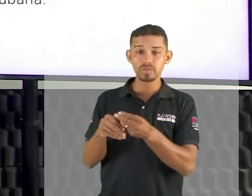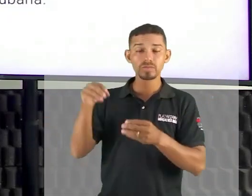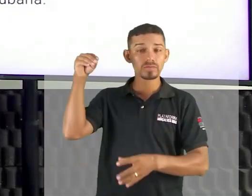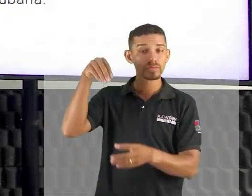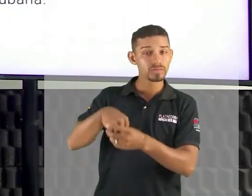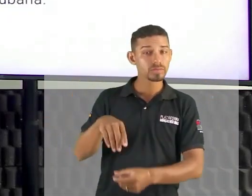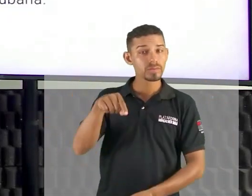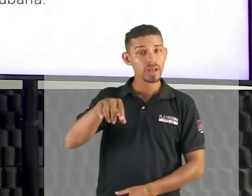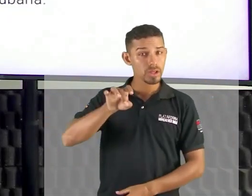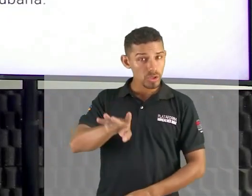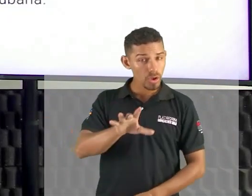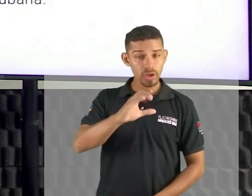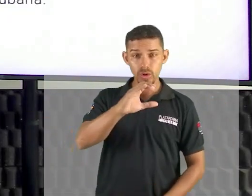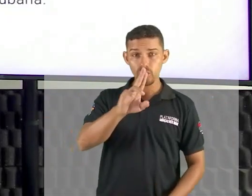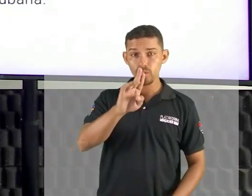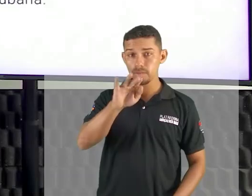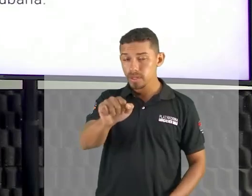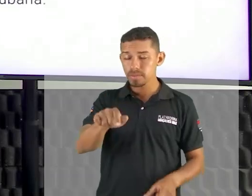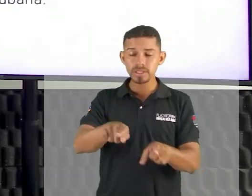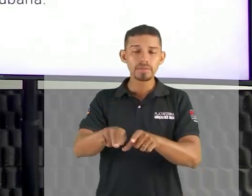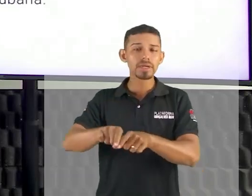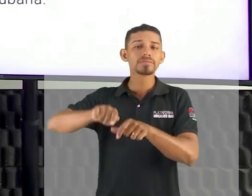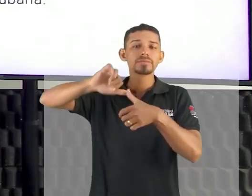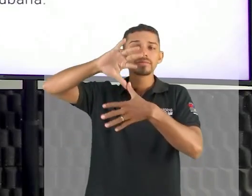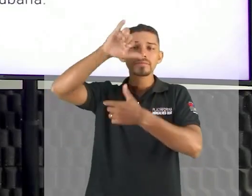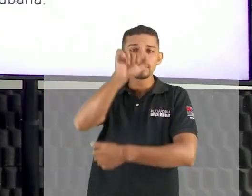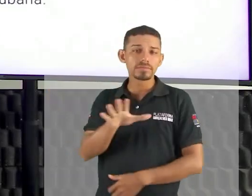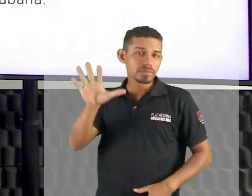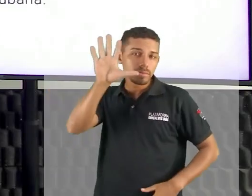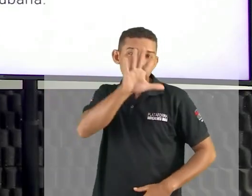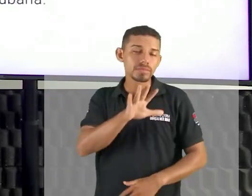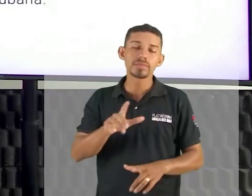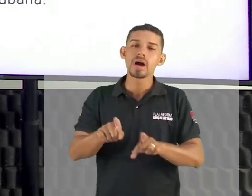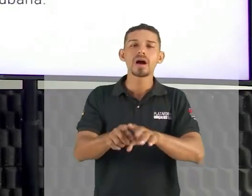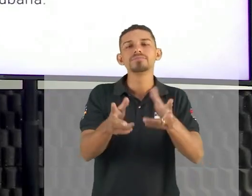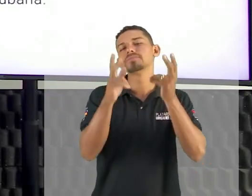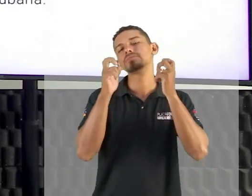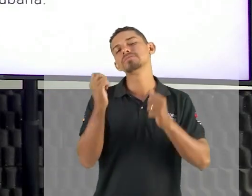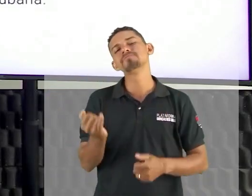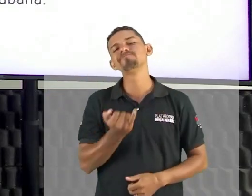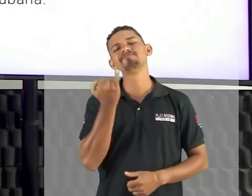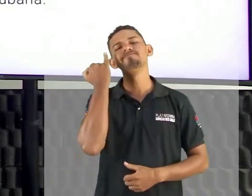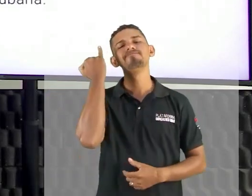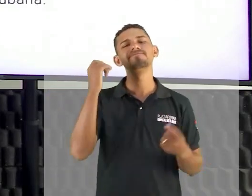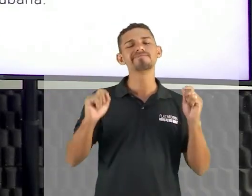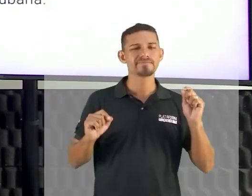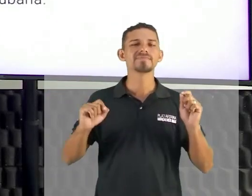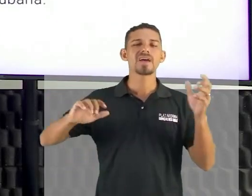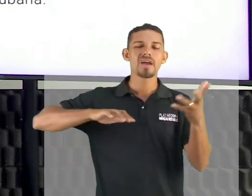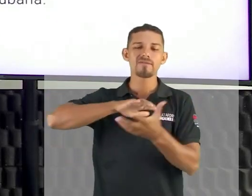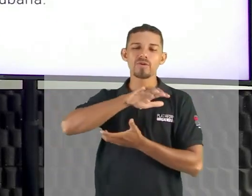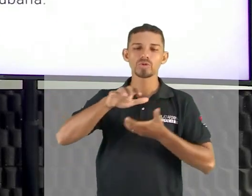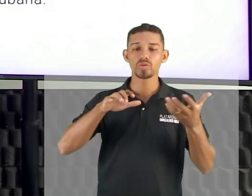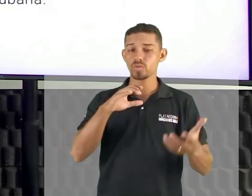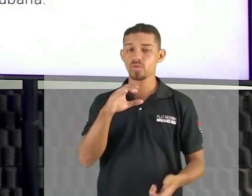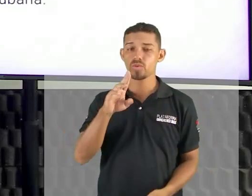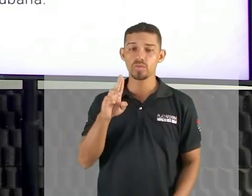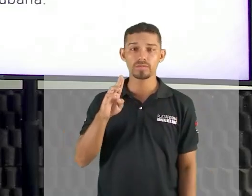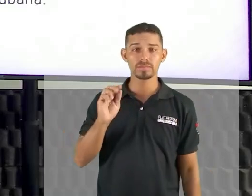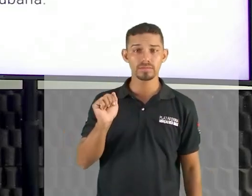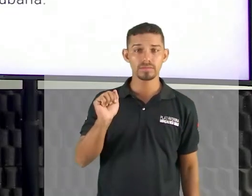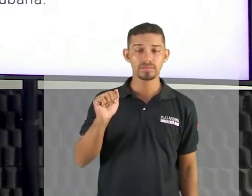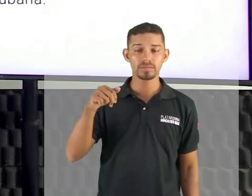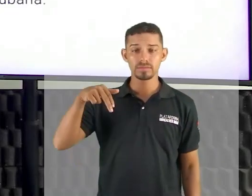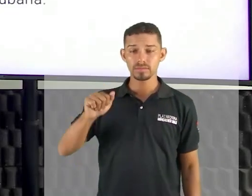claro, no restante da América. Mas é importante perceber que a Revolução Cubana ela traz alguns antecedentes,